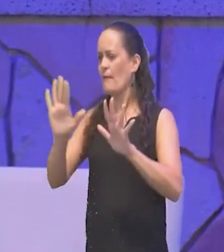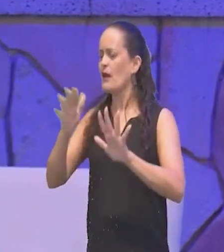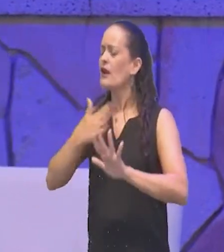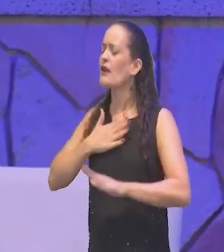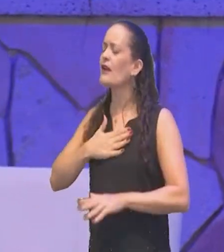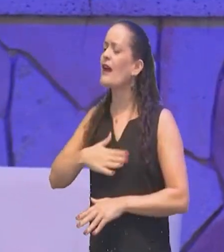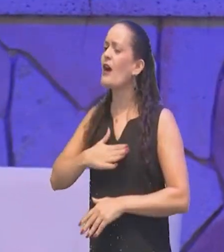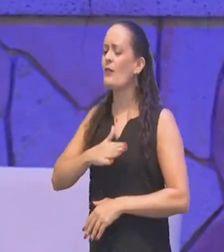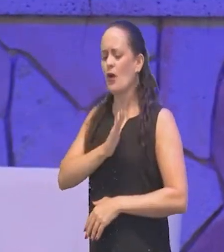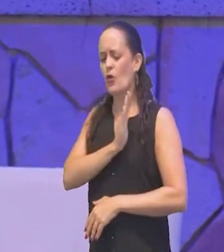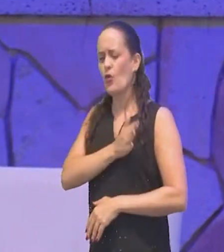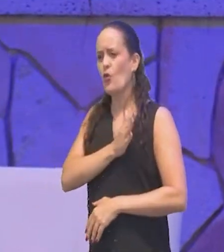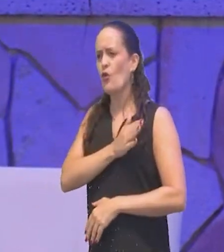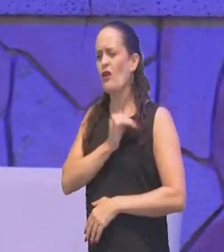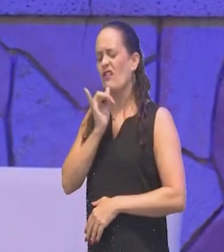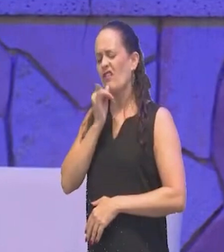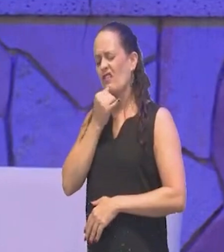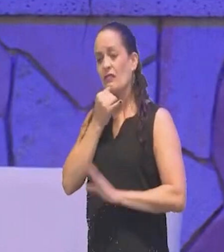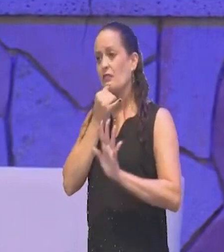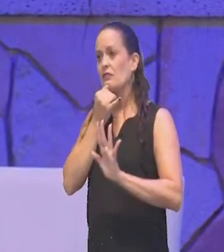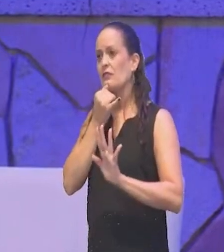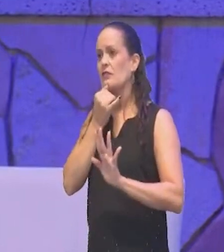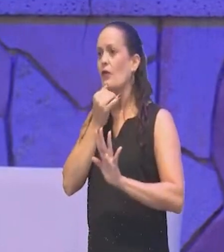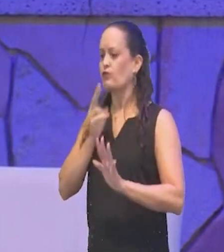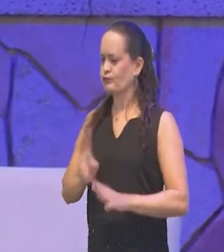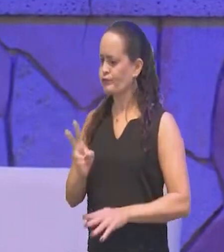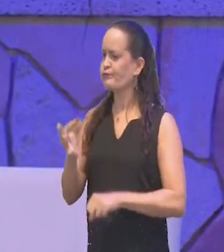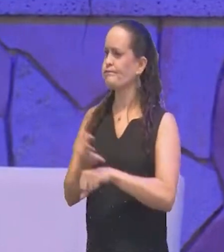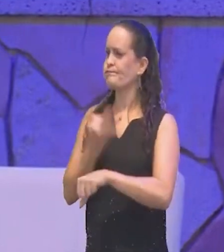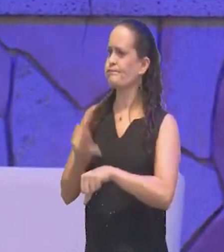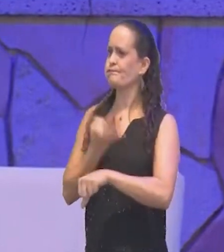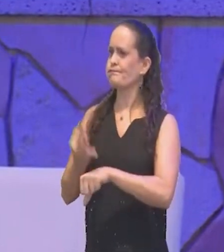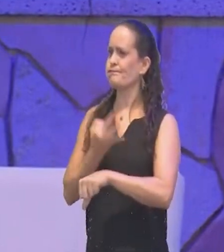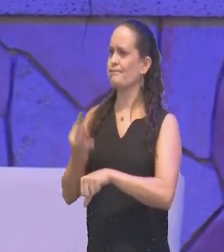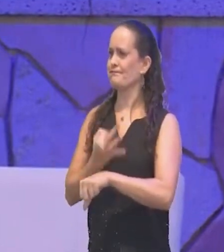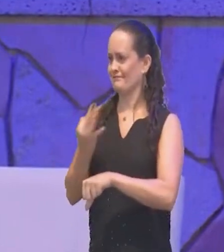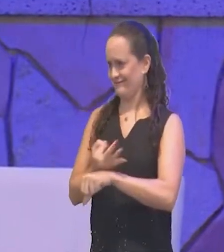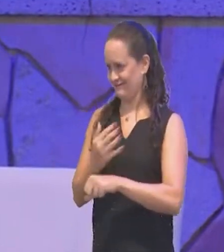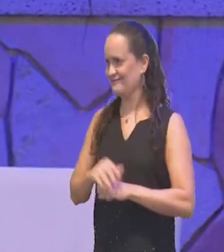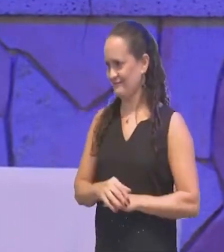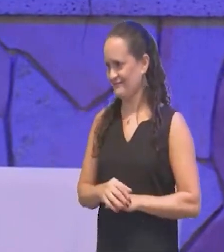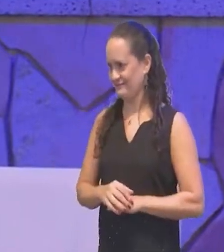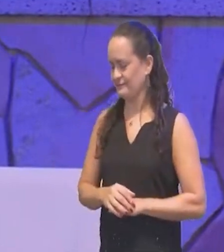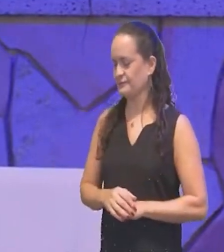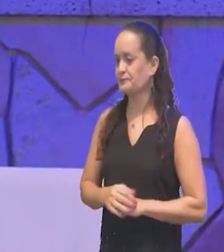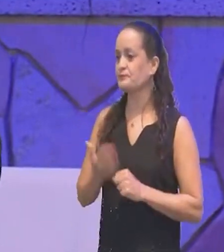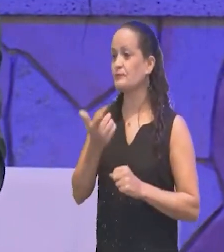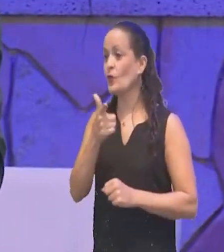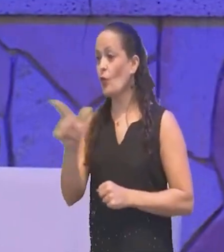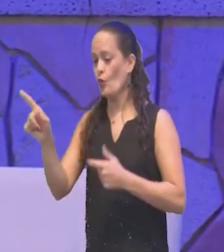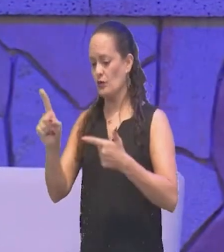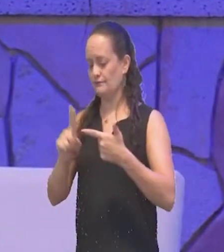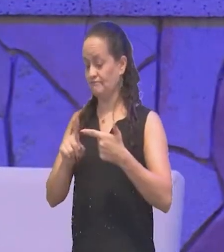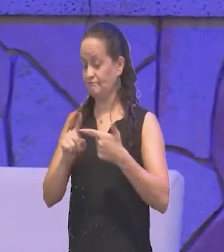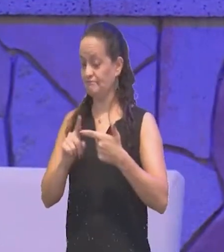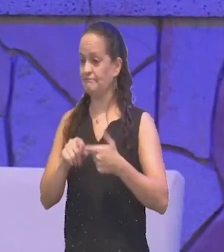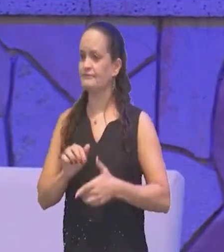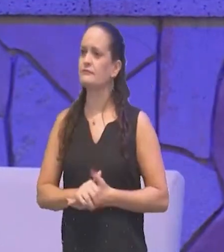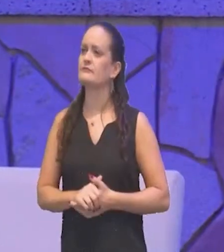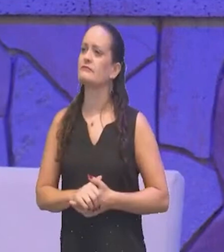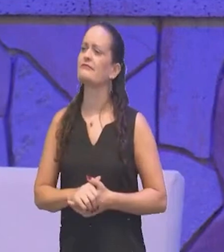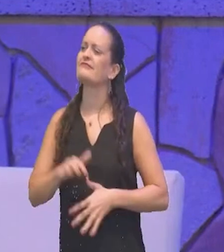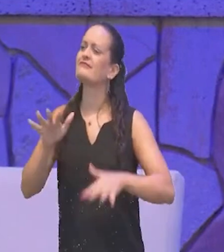não desista, querido. Continue intercedendo. Uma outra colocação importante que eu gostaria de fazer, que às vezes nós